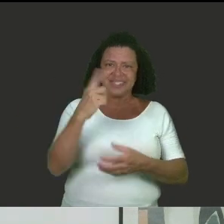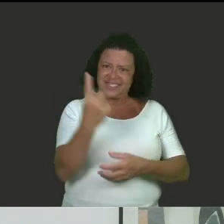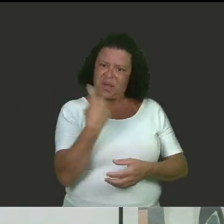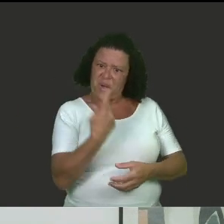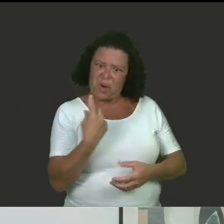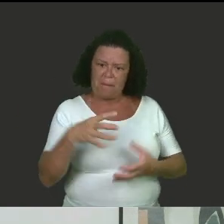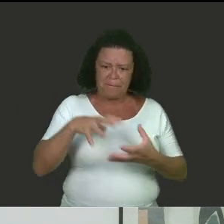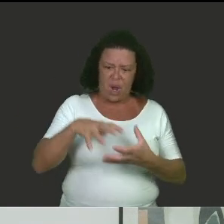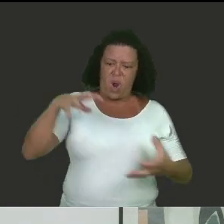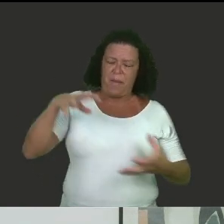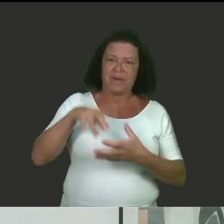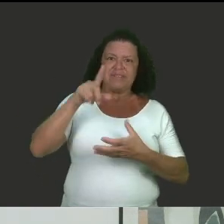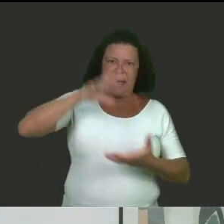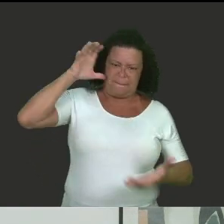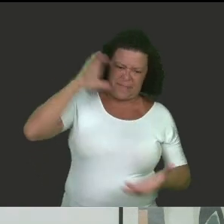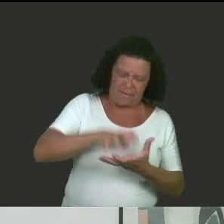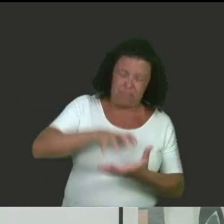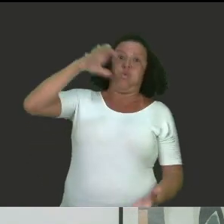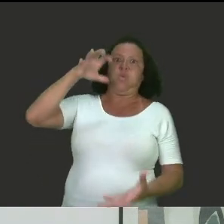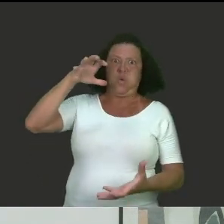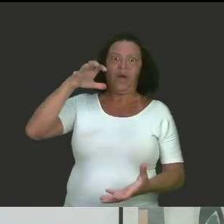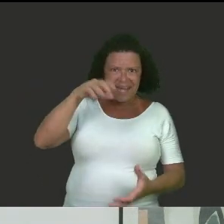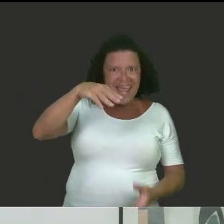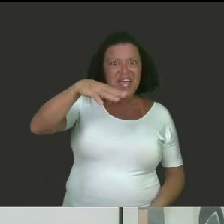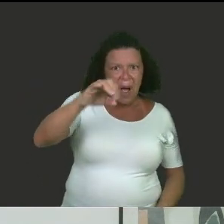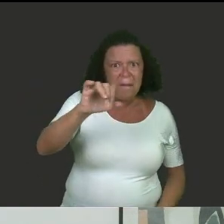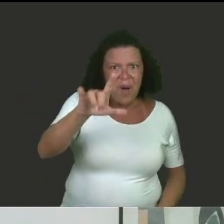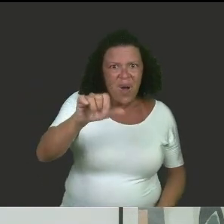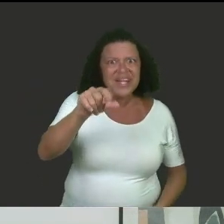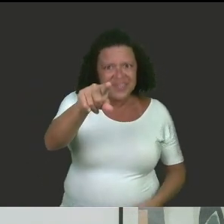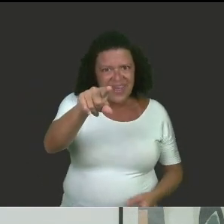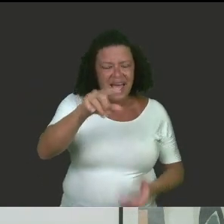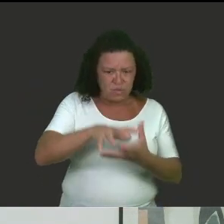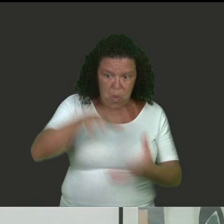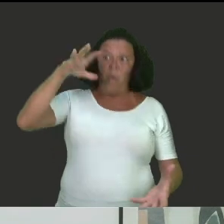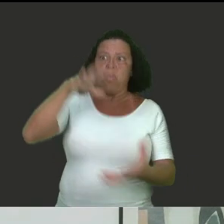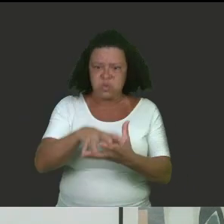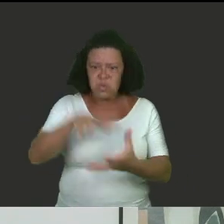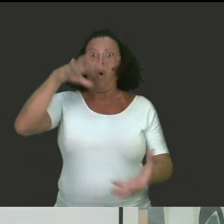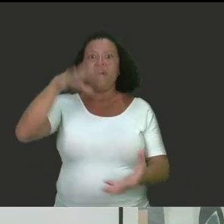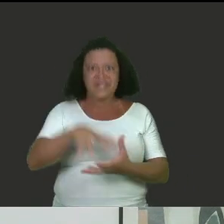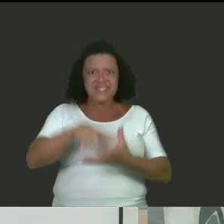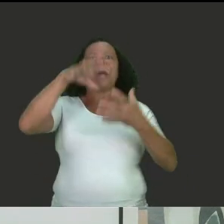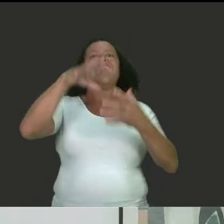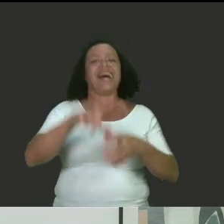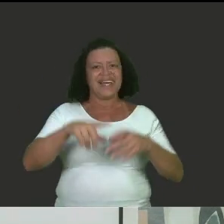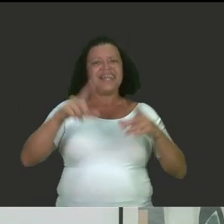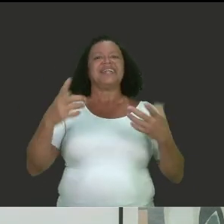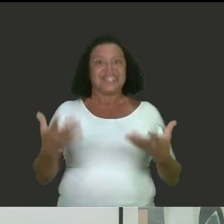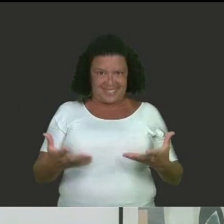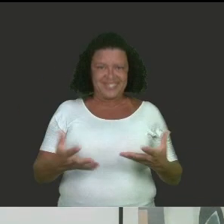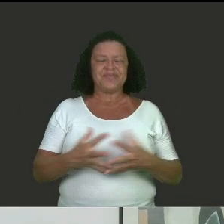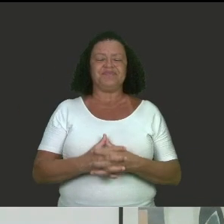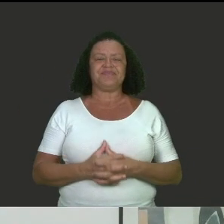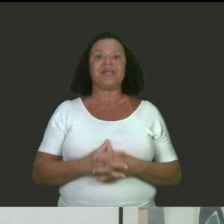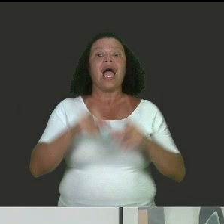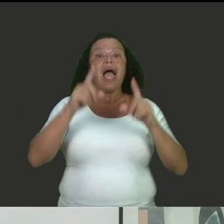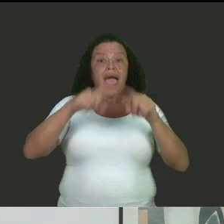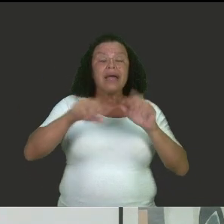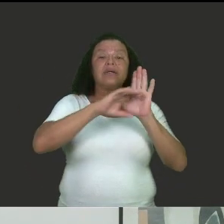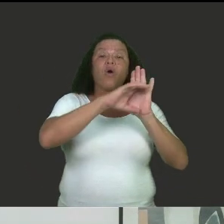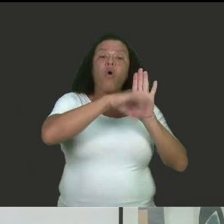pressão, submete a um estresse e na hora que solta ela retorna ao estado original. Esse conceito